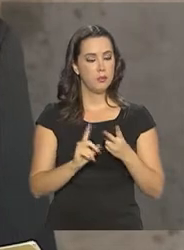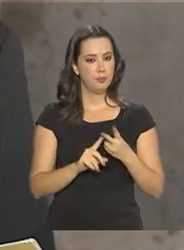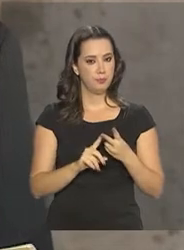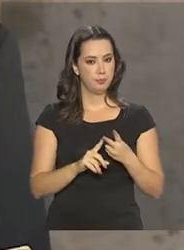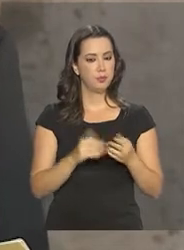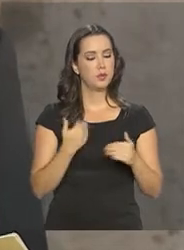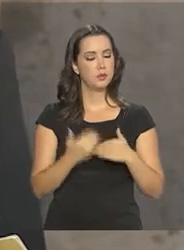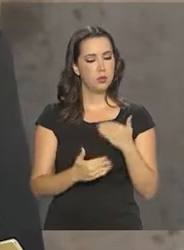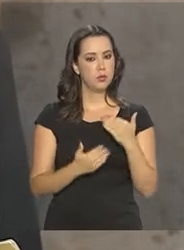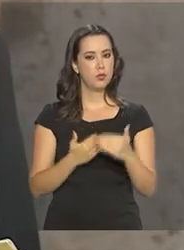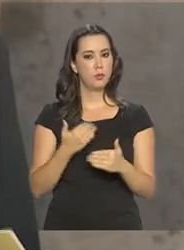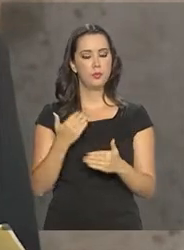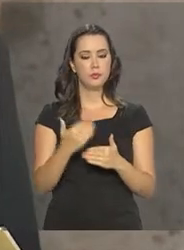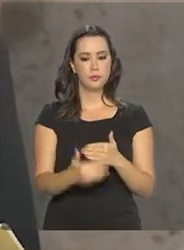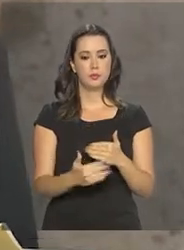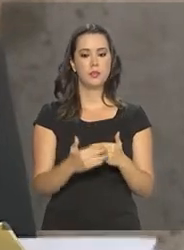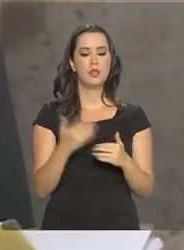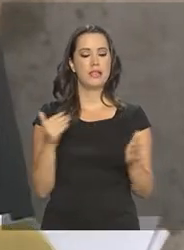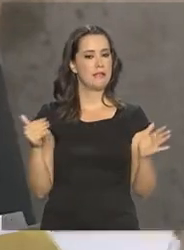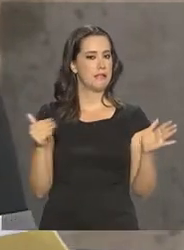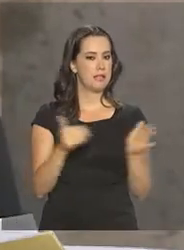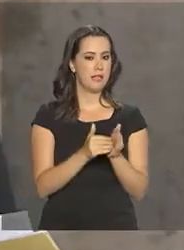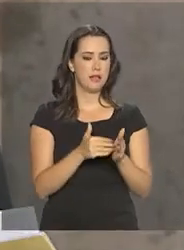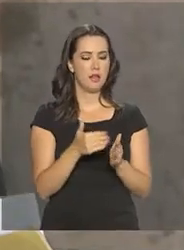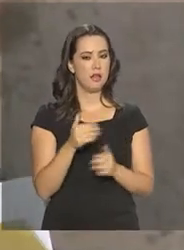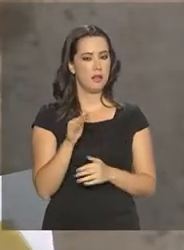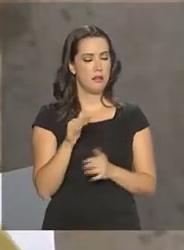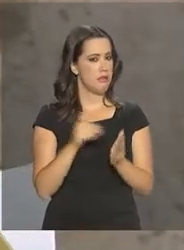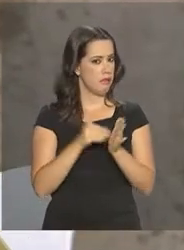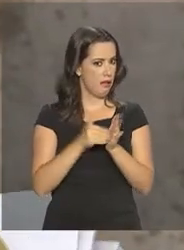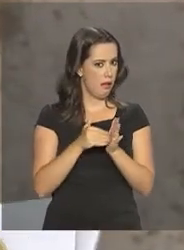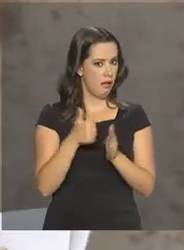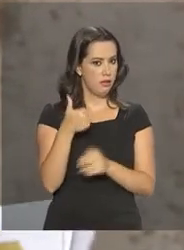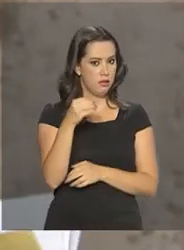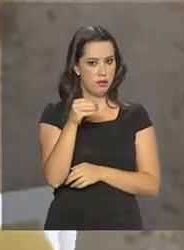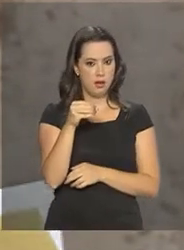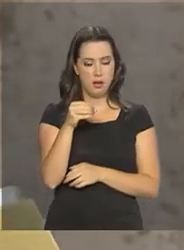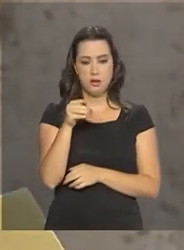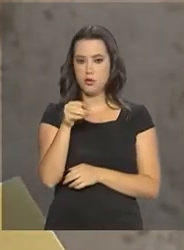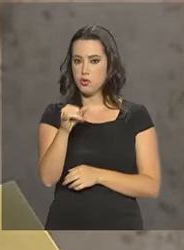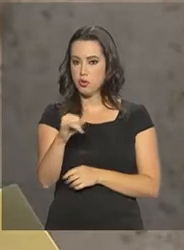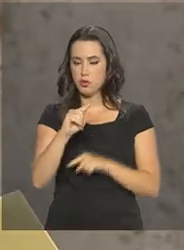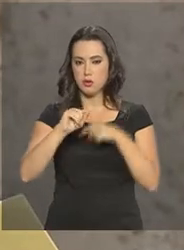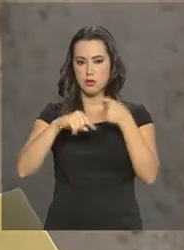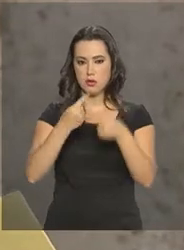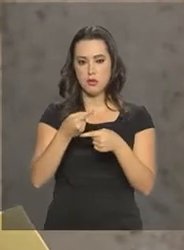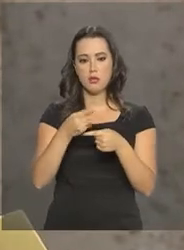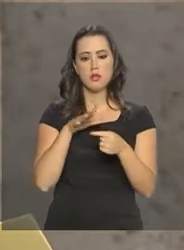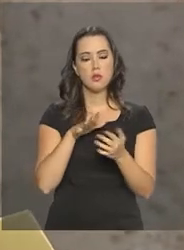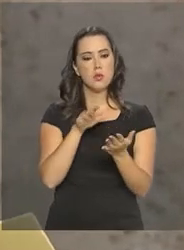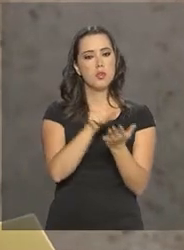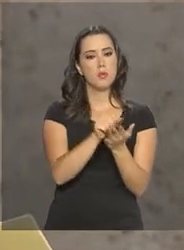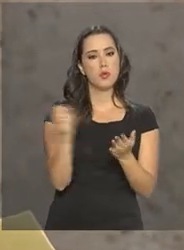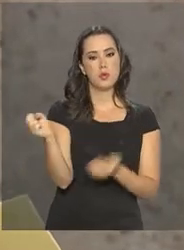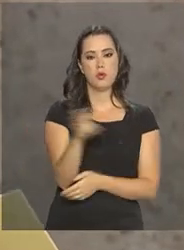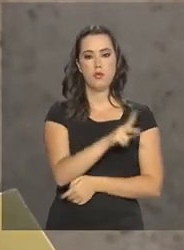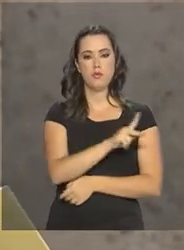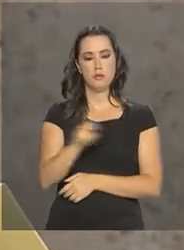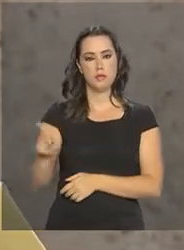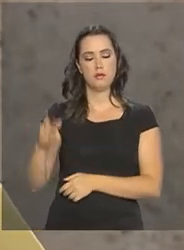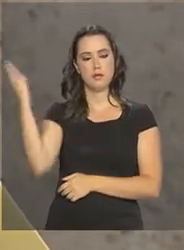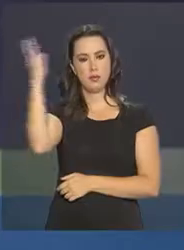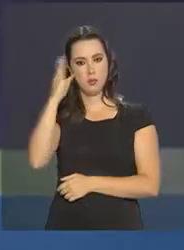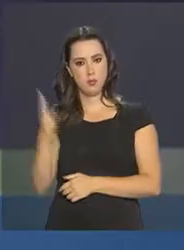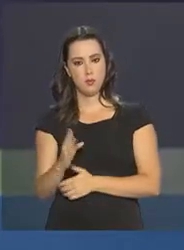continuar no cargo até no máximo dez dias após a posse do novo presidente da